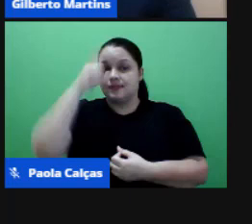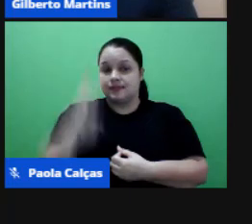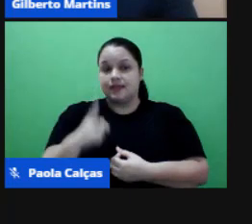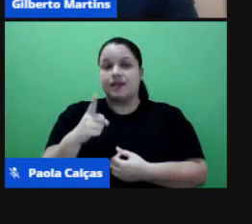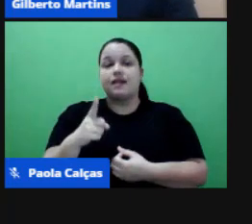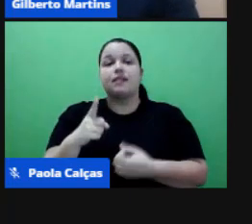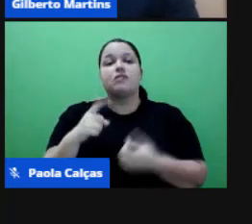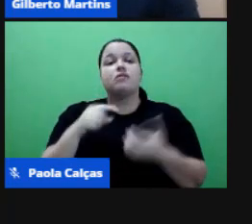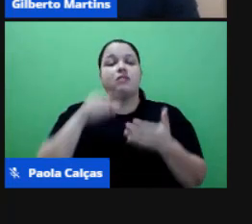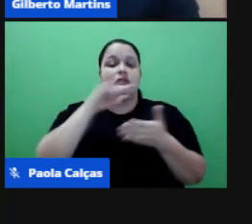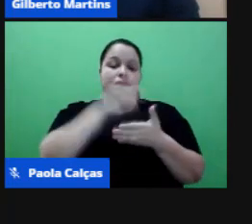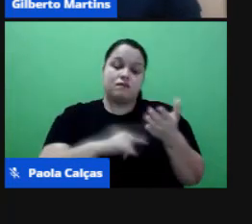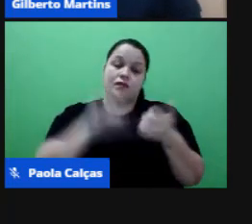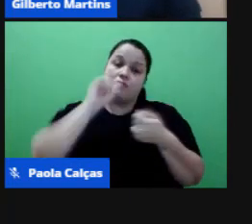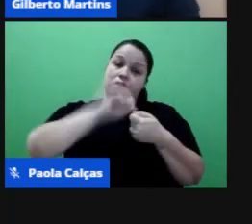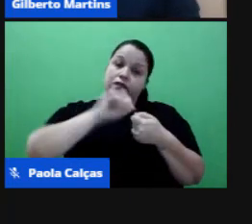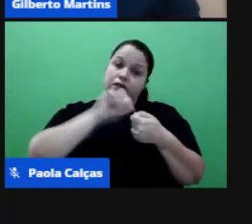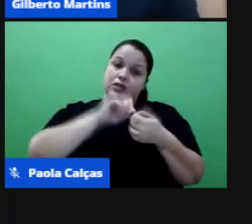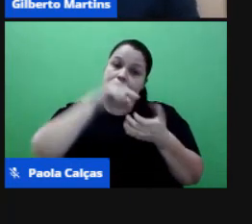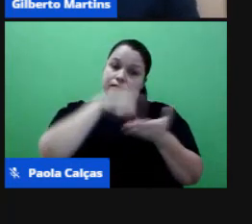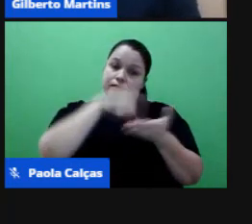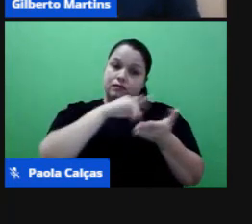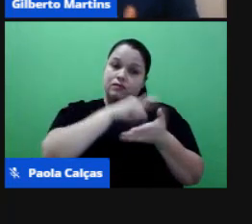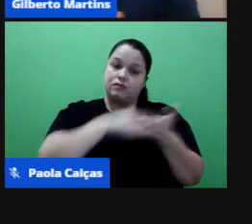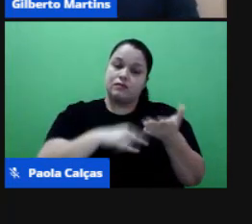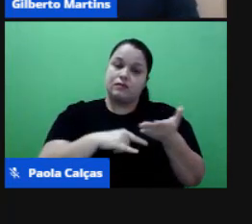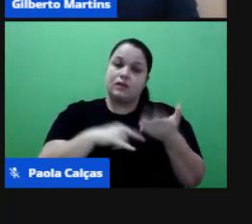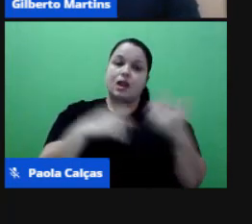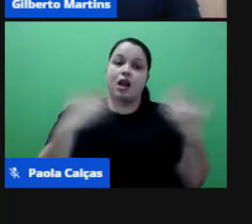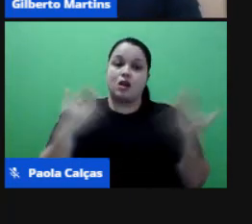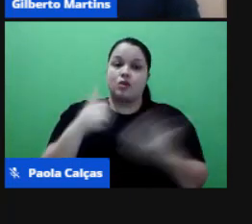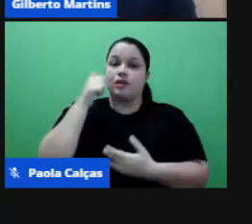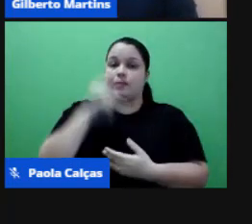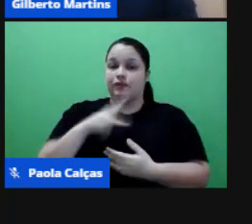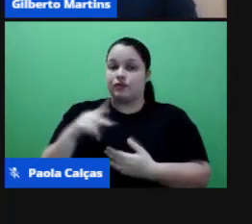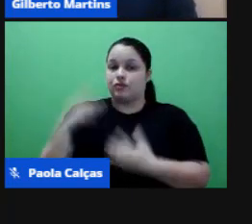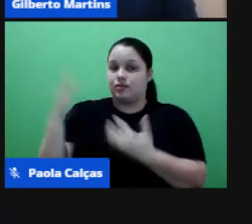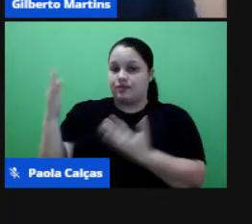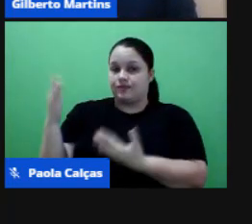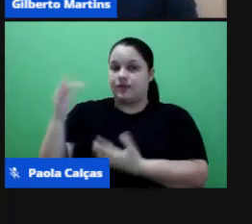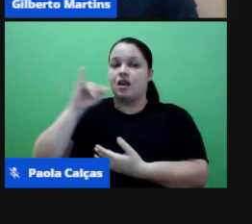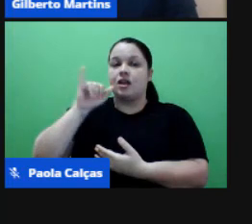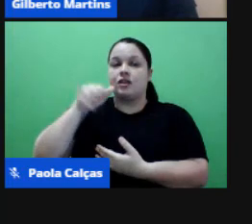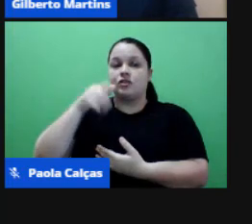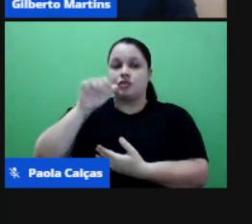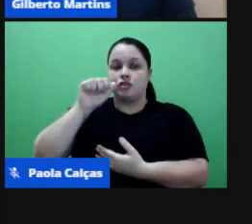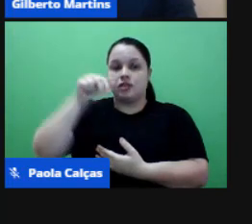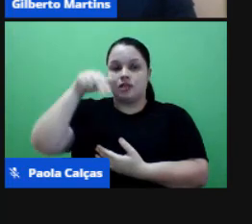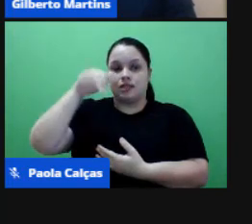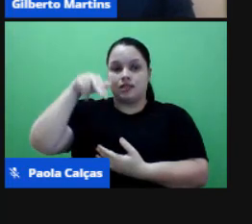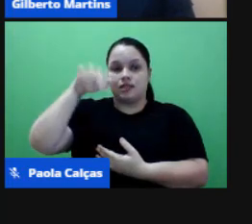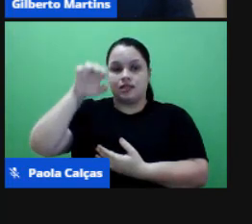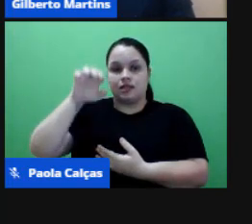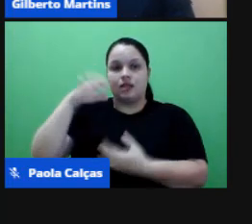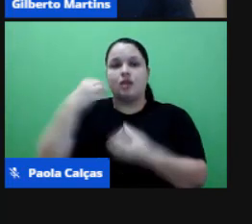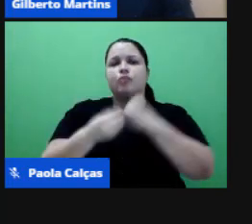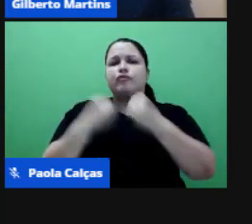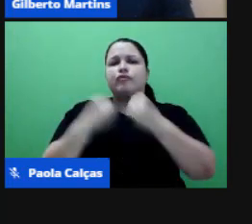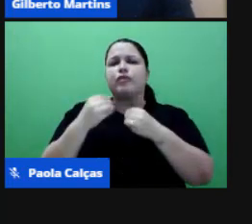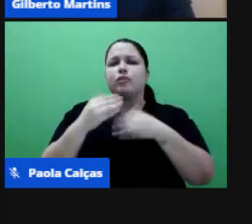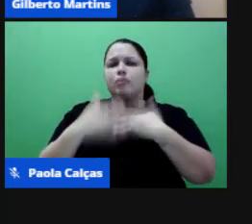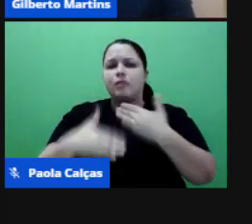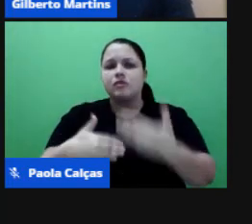caderno de atividades. E essa fala vai agora com a professora Janine, falando sobre o processo da elaboração desse caderno de